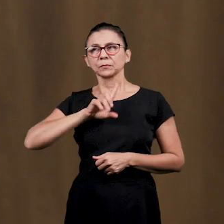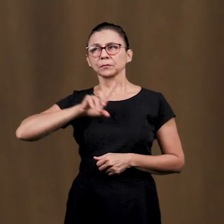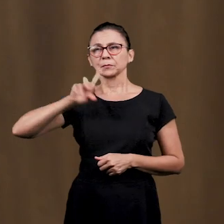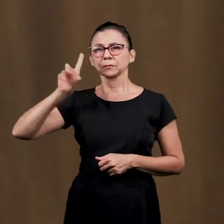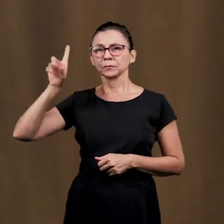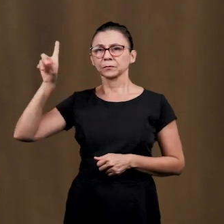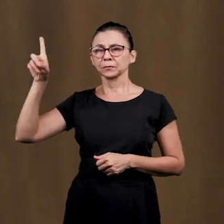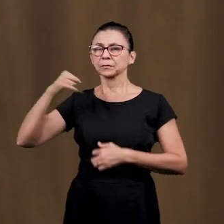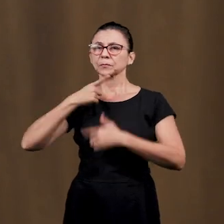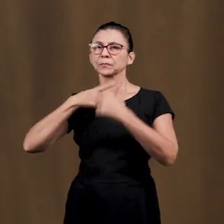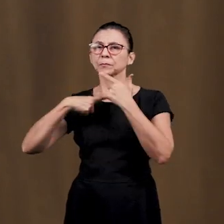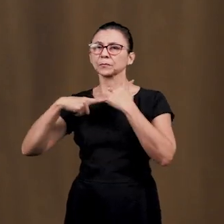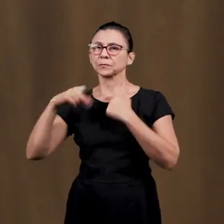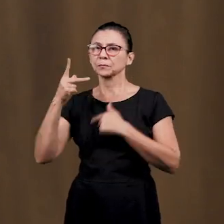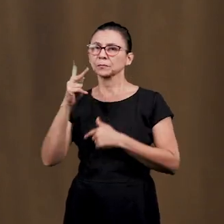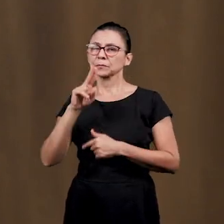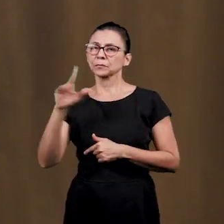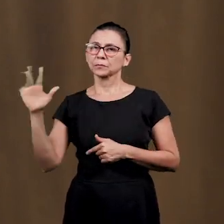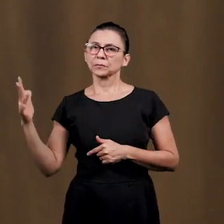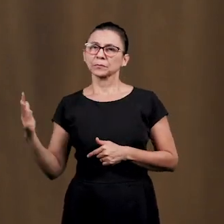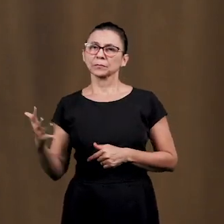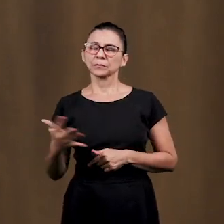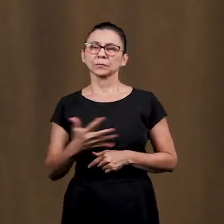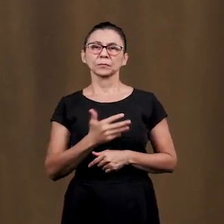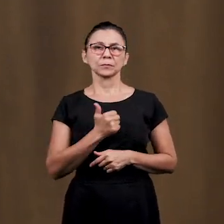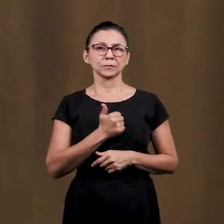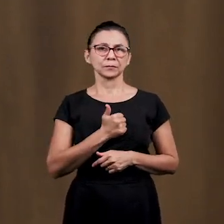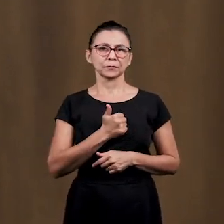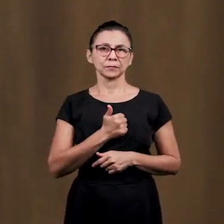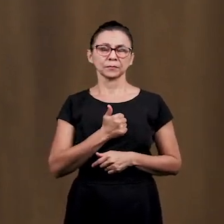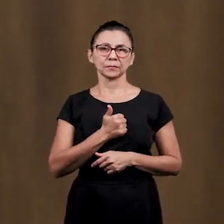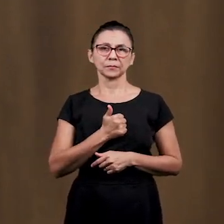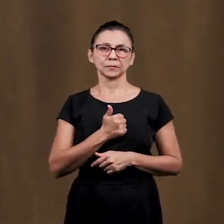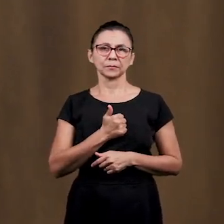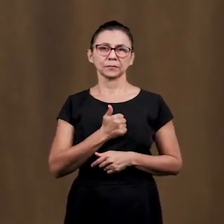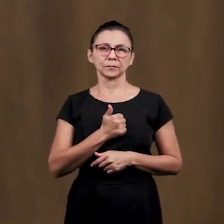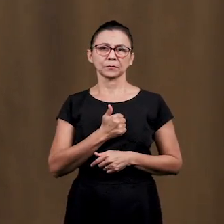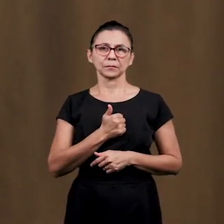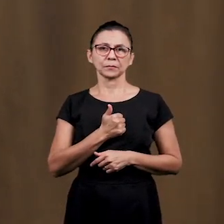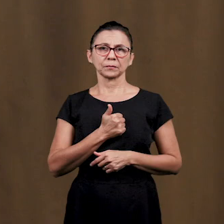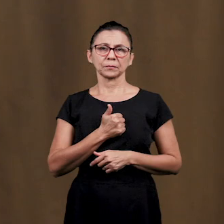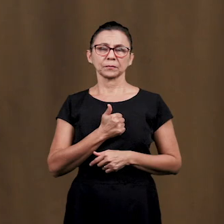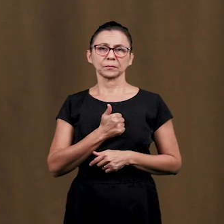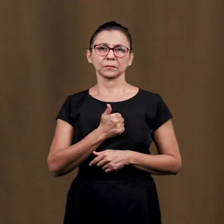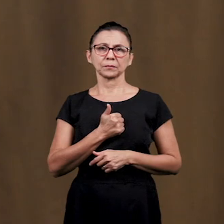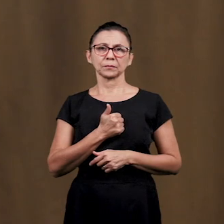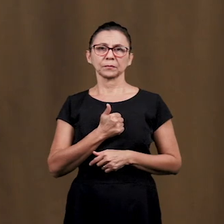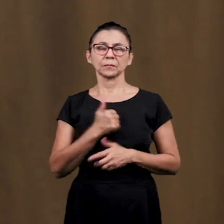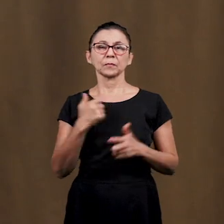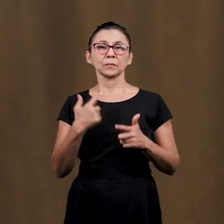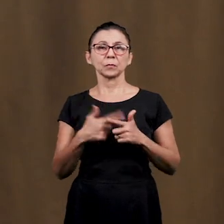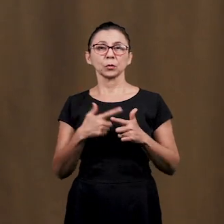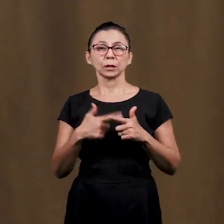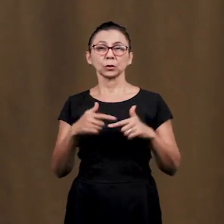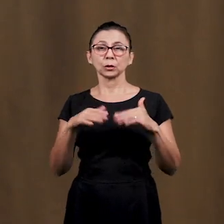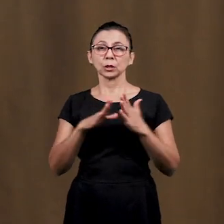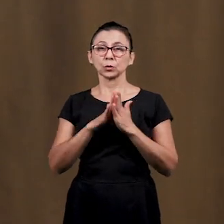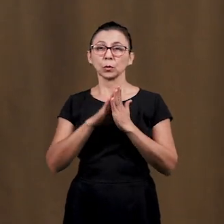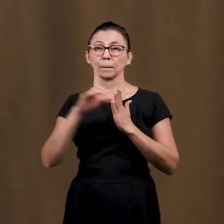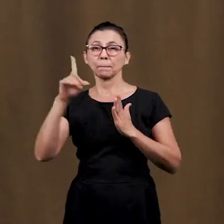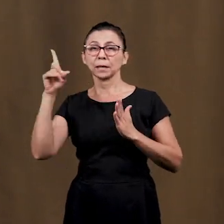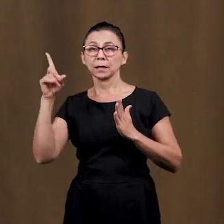nosso Deus, nós queremos adorar ao Teu nome, portando a Tua palavra, Senhor, que tem atravessado